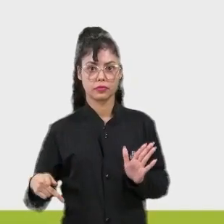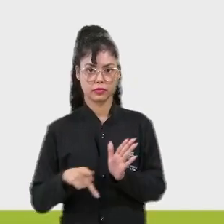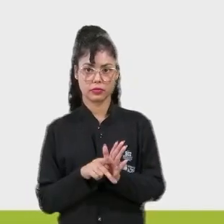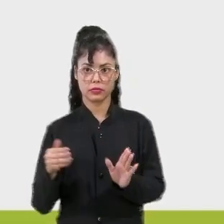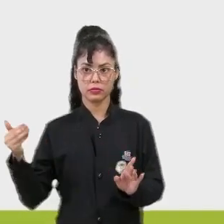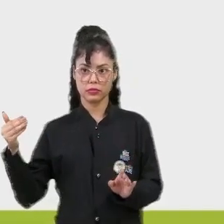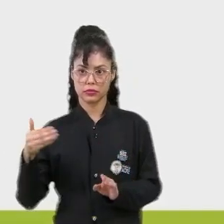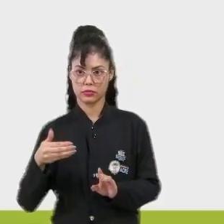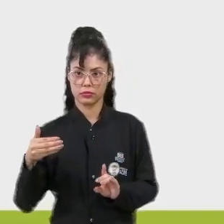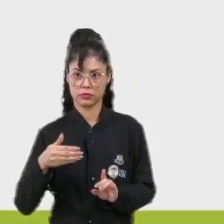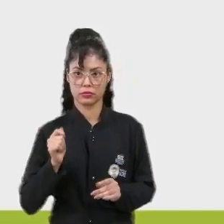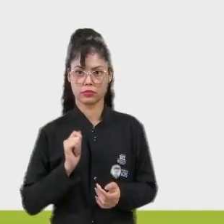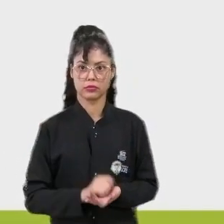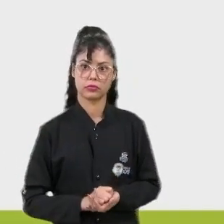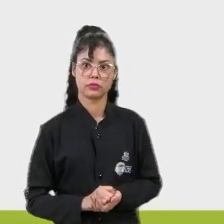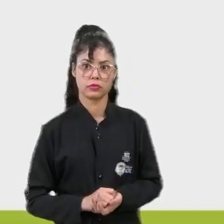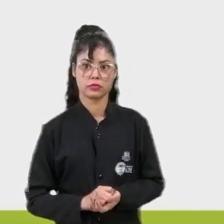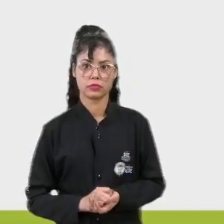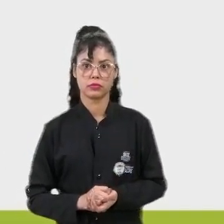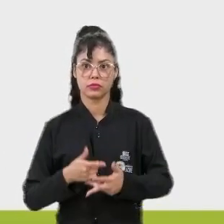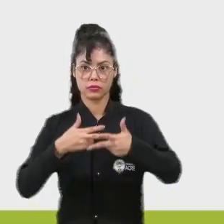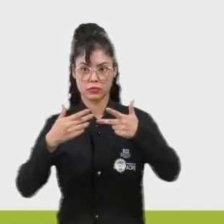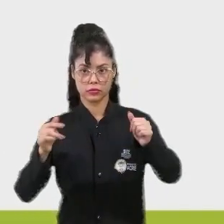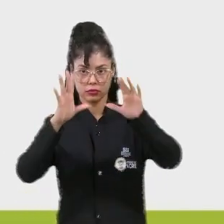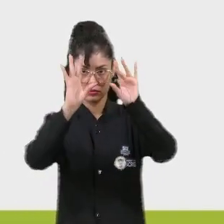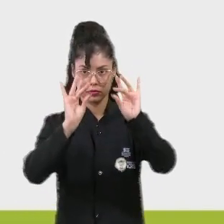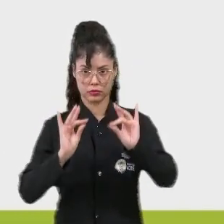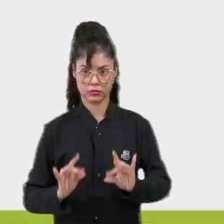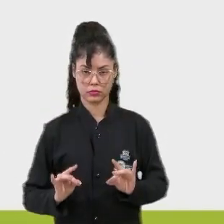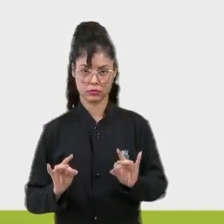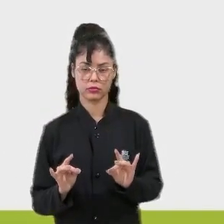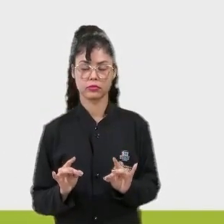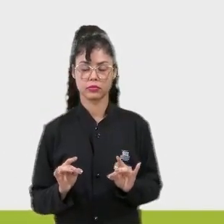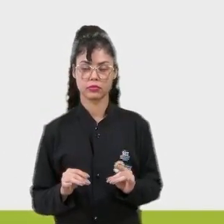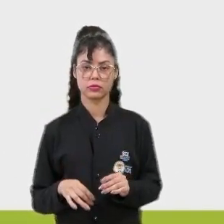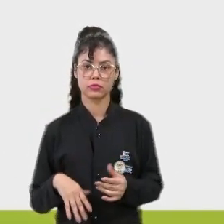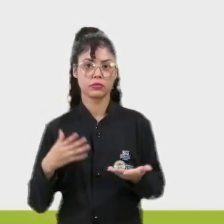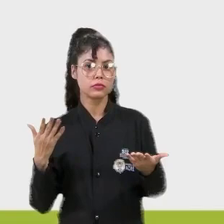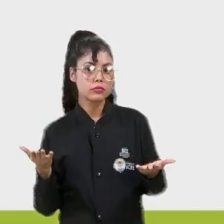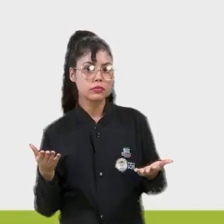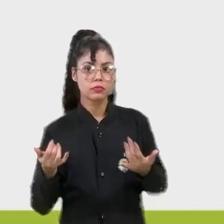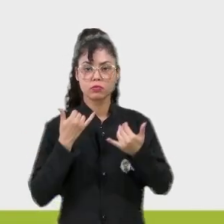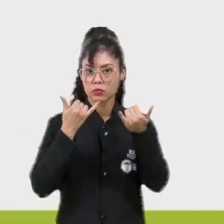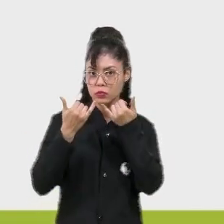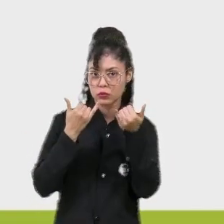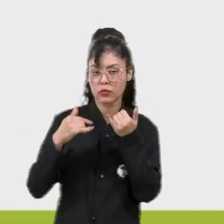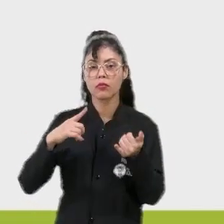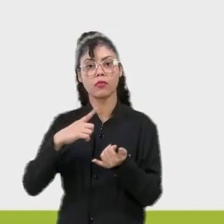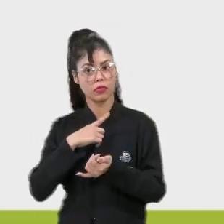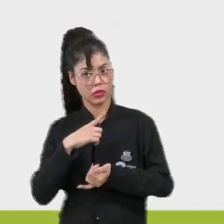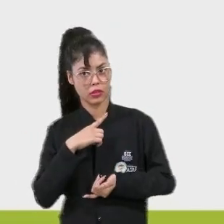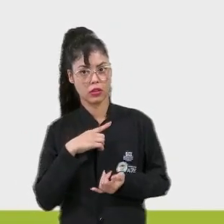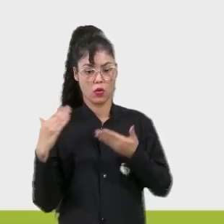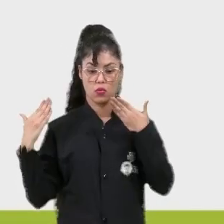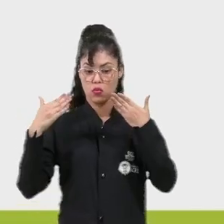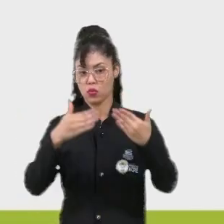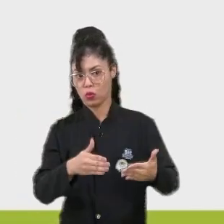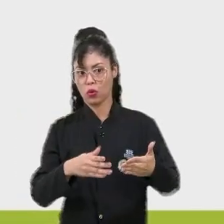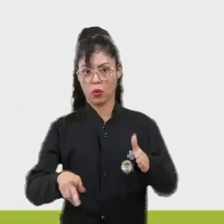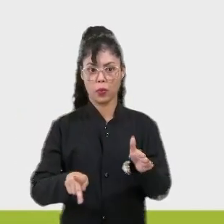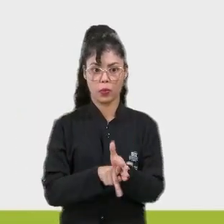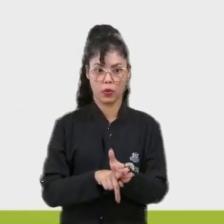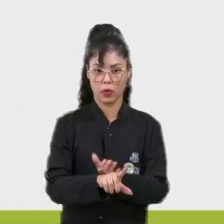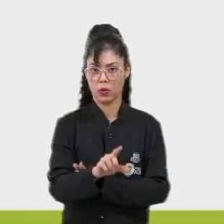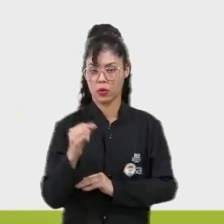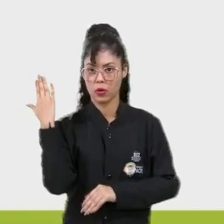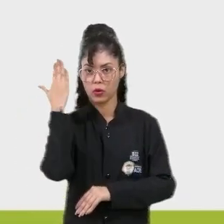referencial. Os aspectos objetivos e precisos. Professor, uma notícia ela tende a ser objetiva,